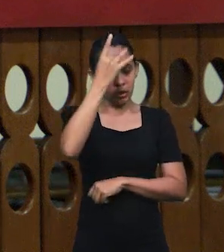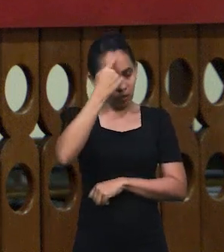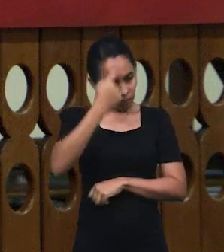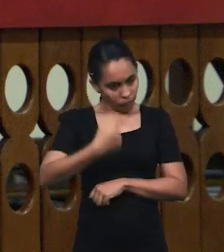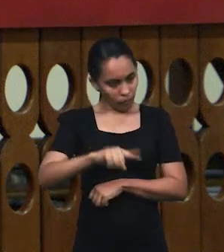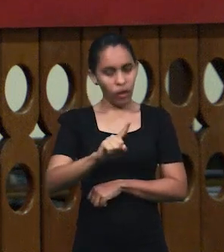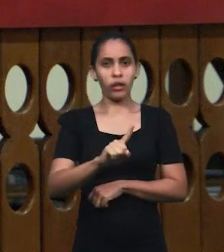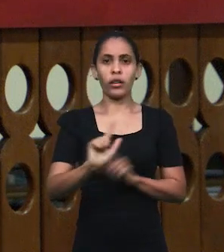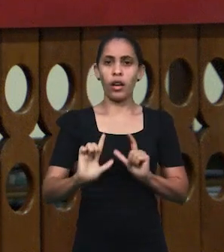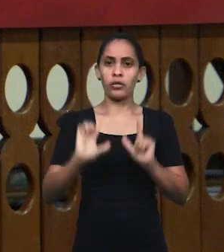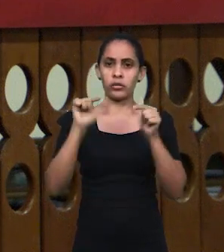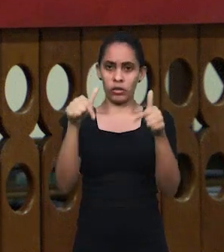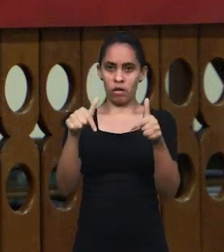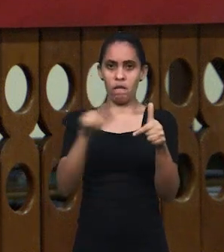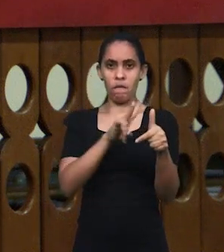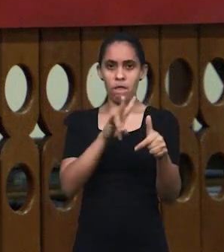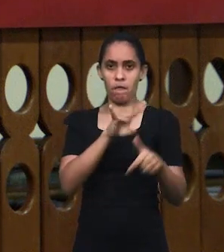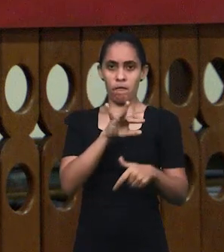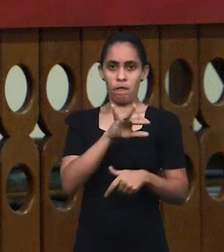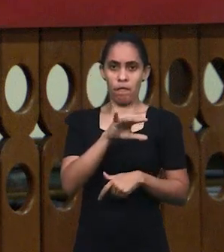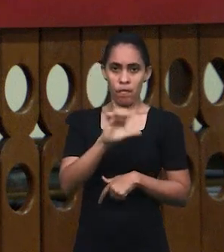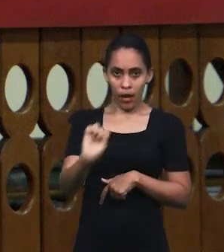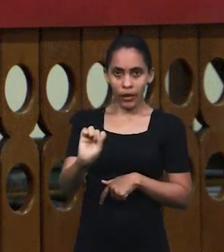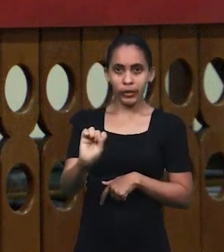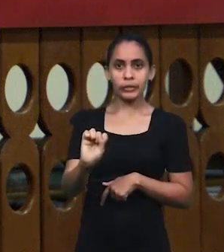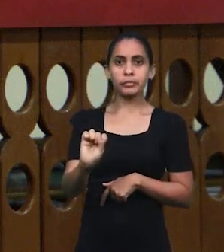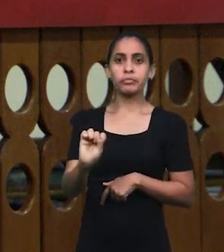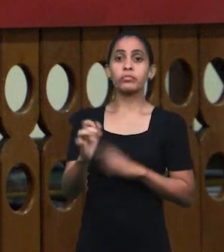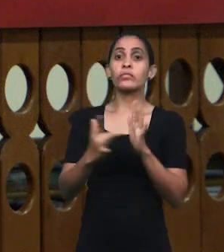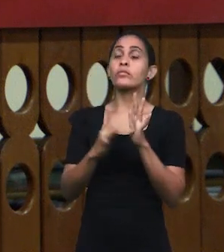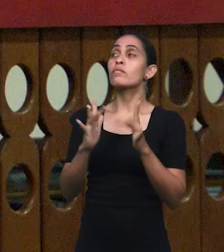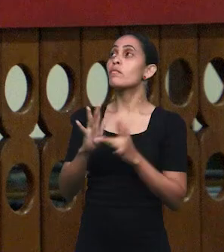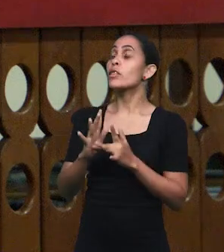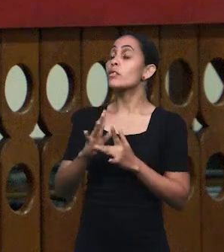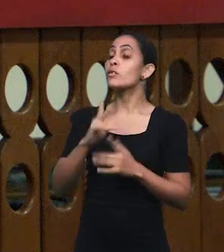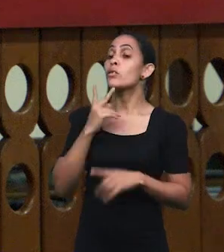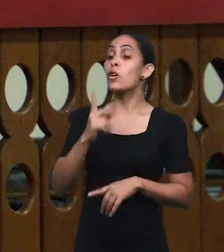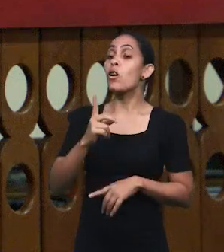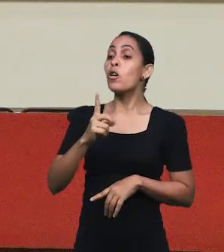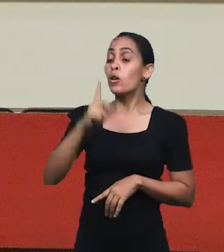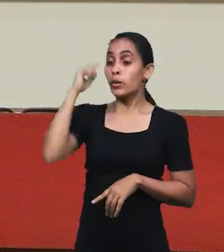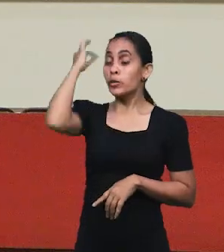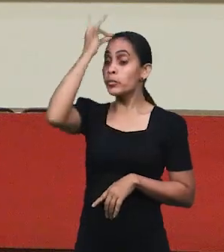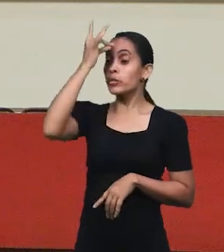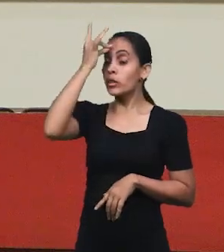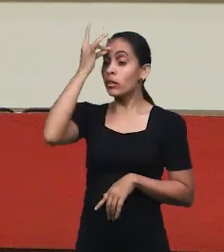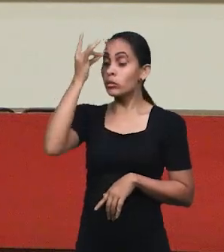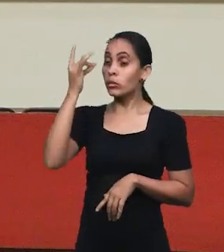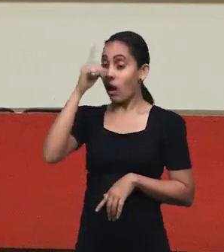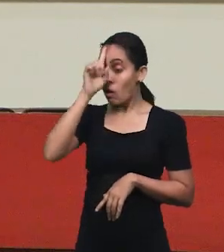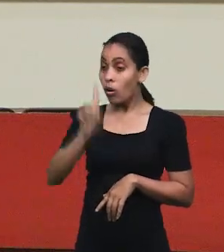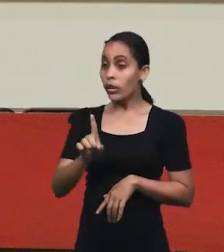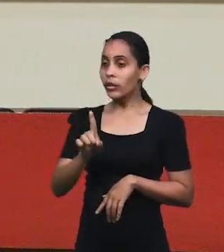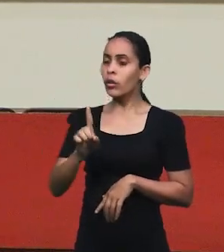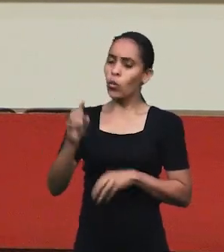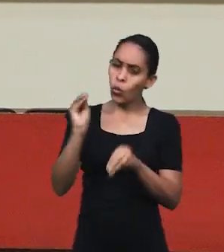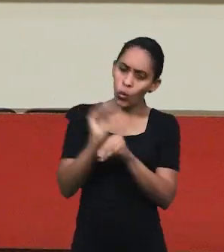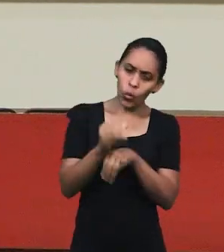Espírito Santo, faz isso. E ele faz. E qual foi a ordem que Jesus deu? Jesus deu ao Espírito Santo, cuida